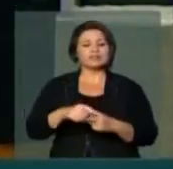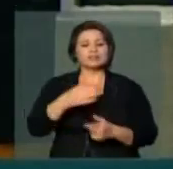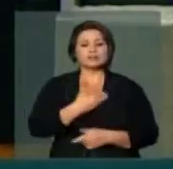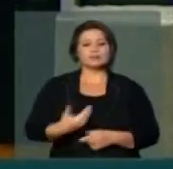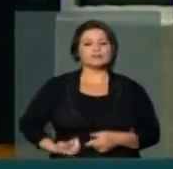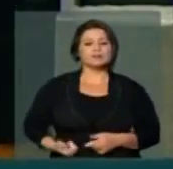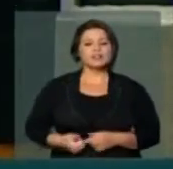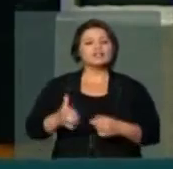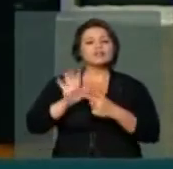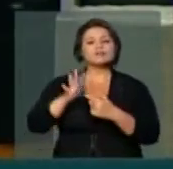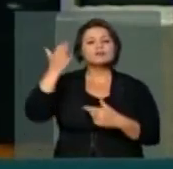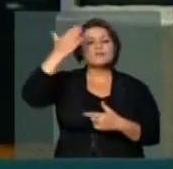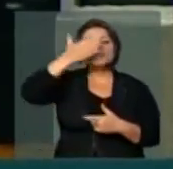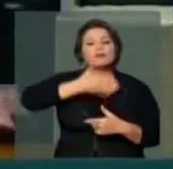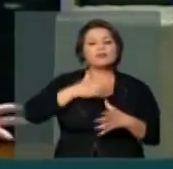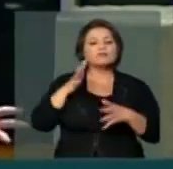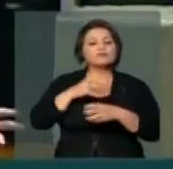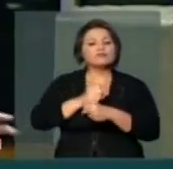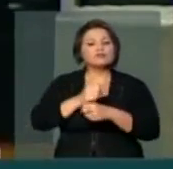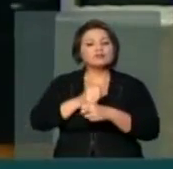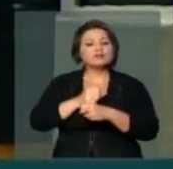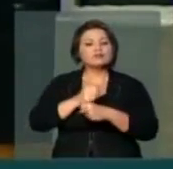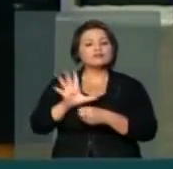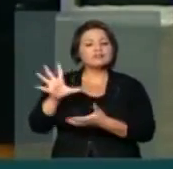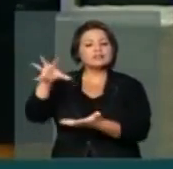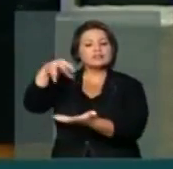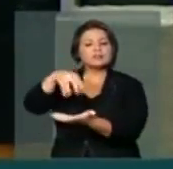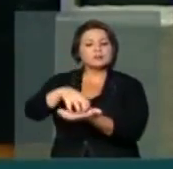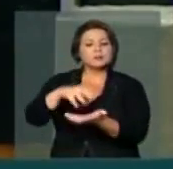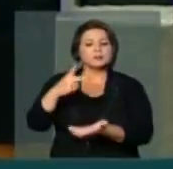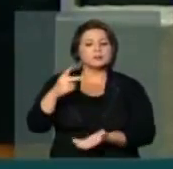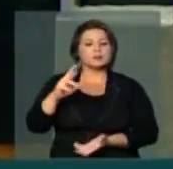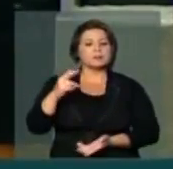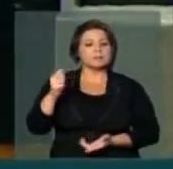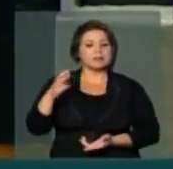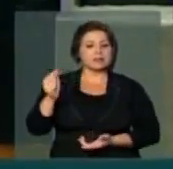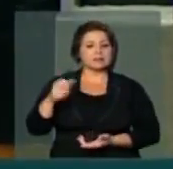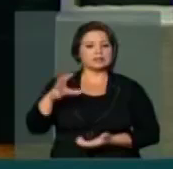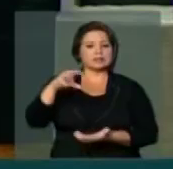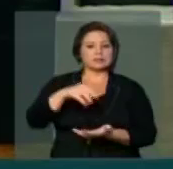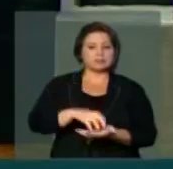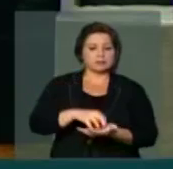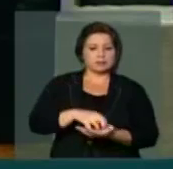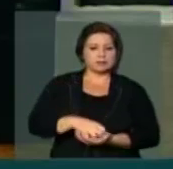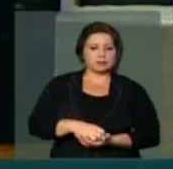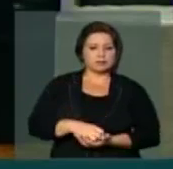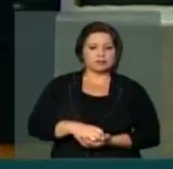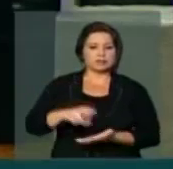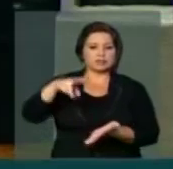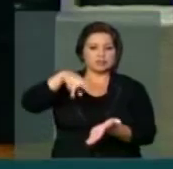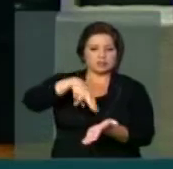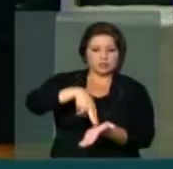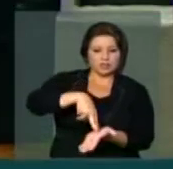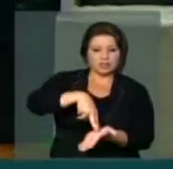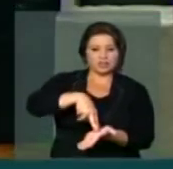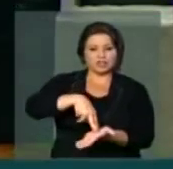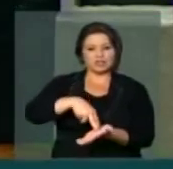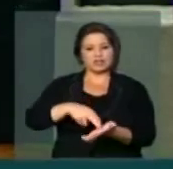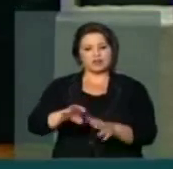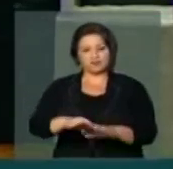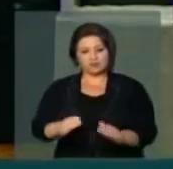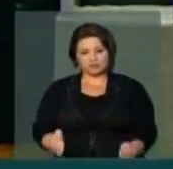vez por mês, numa praça diferente do estado do Rio de Janeiro, subir lá no banquinho, no